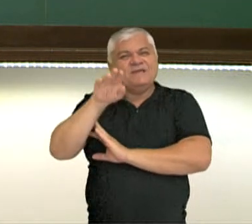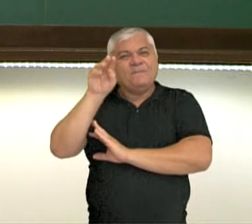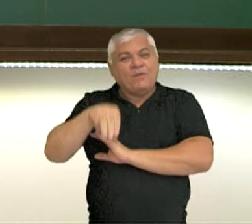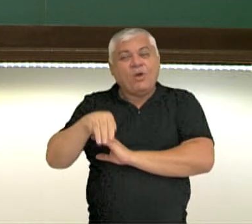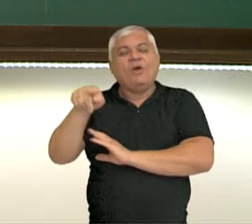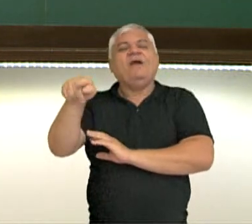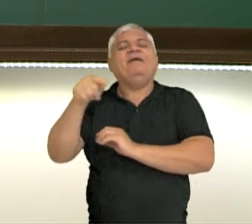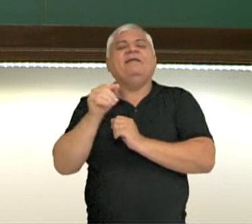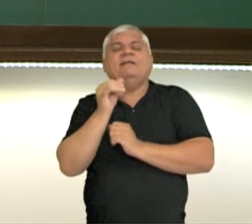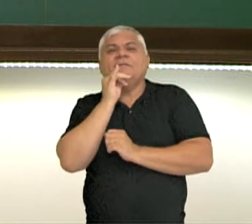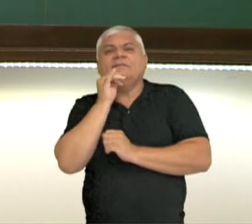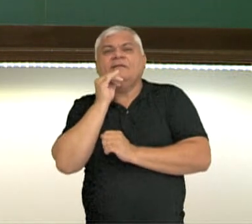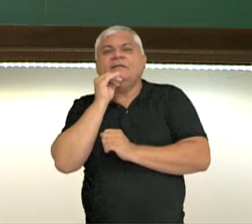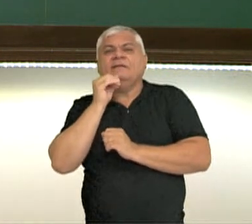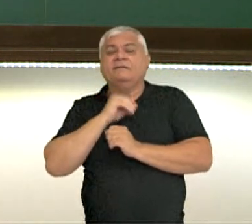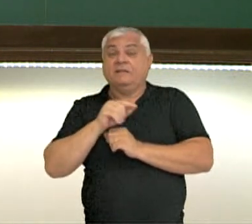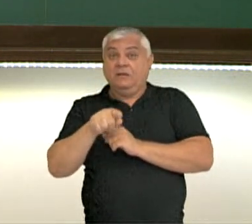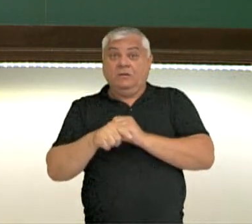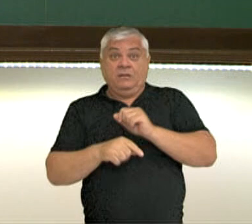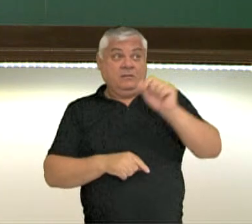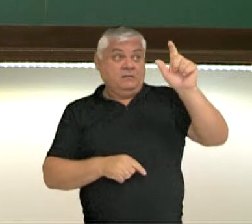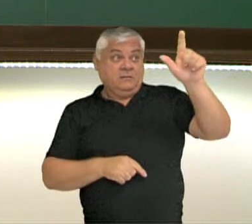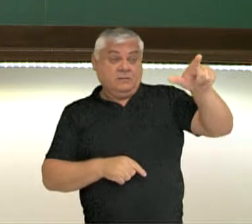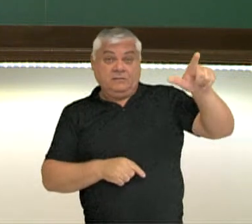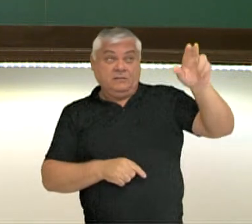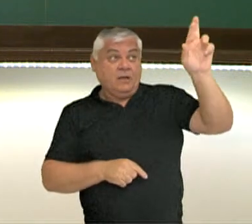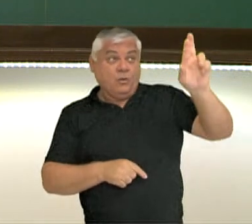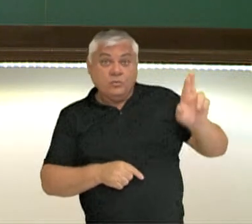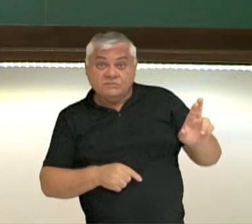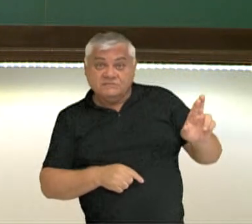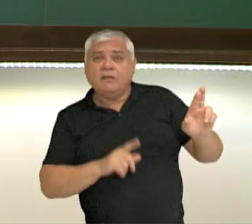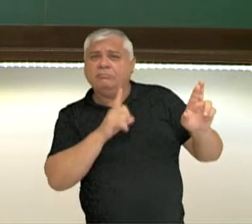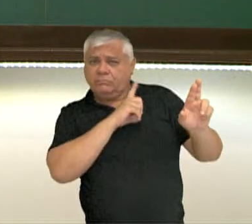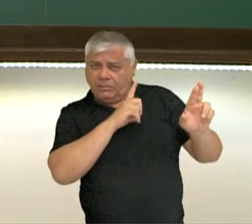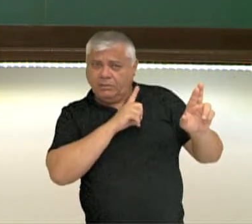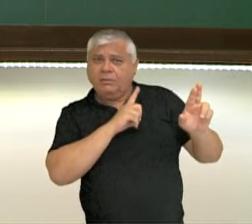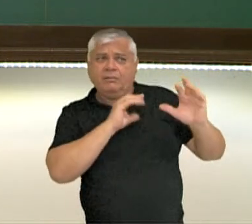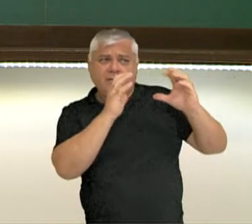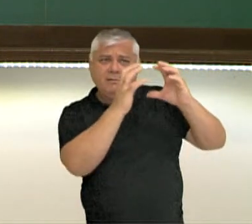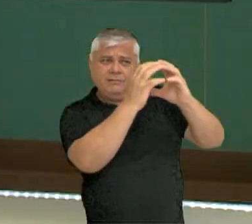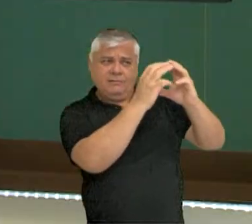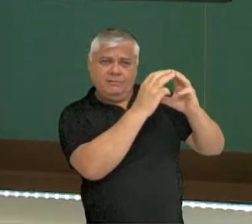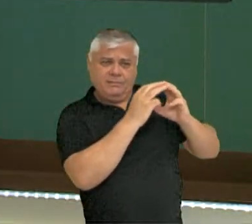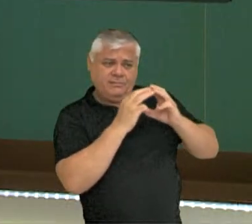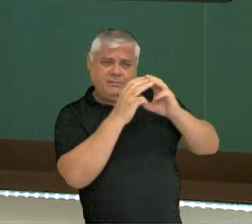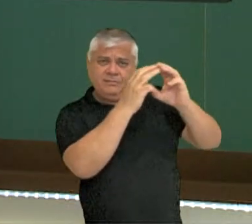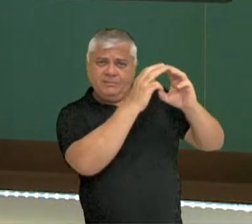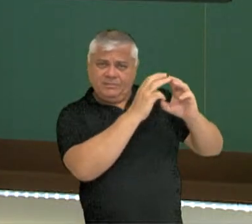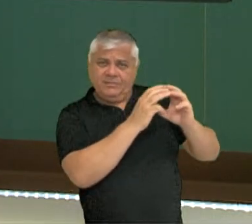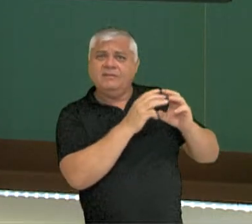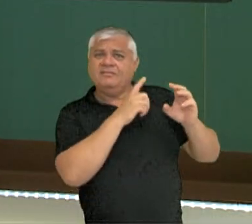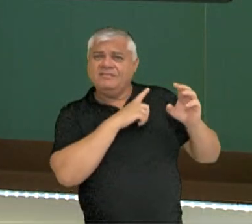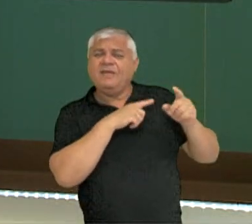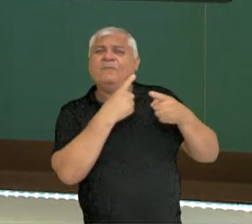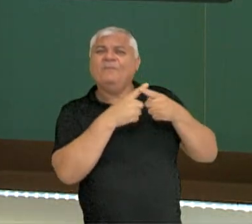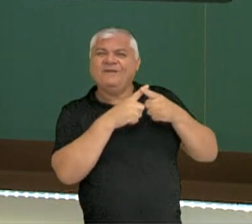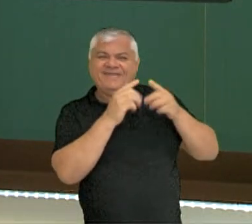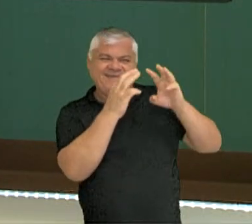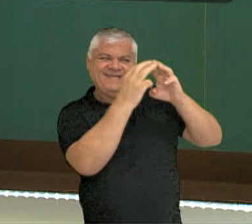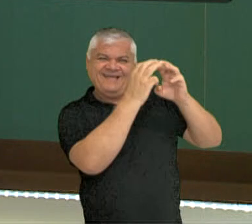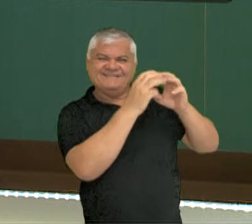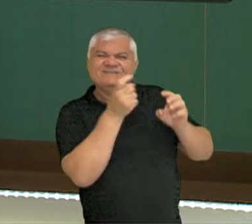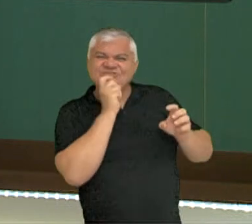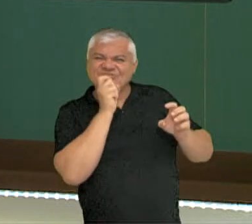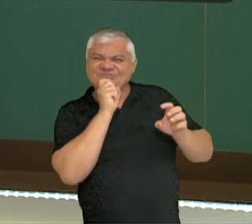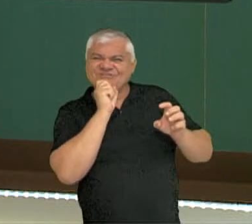da Sibéria. Dos dois lados tem povos ali que vivem. Muito interessante isso. A gente conhece mais eles por causa daquelas casas